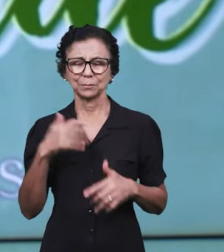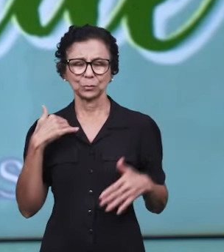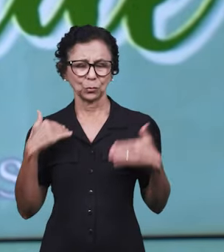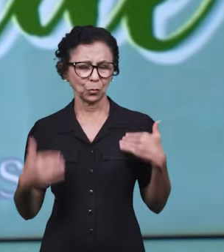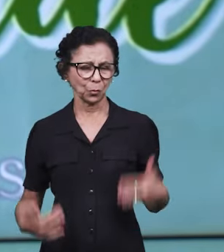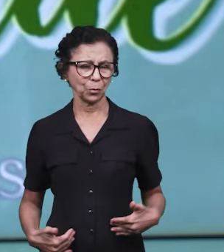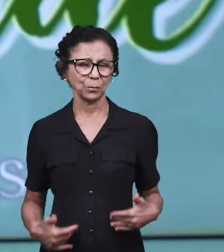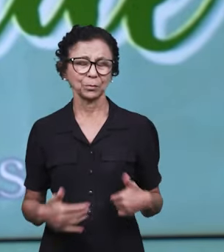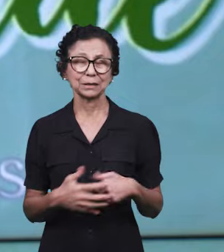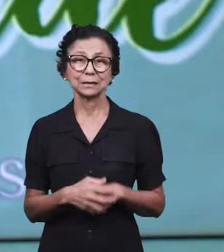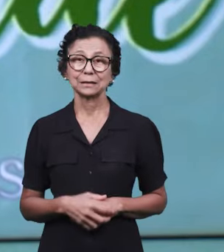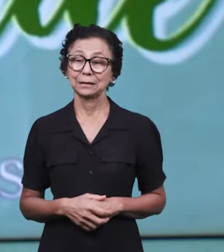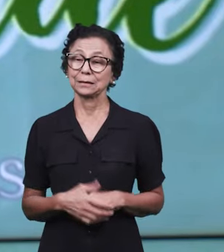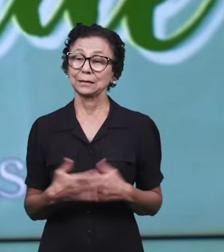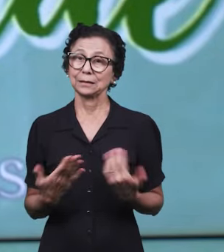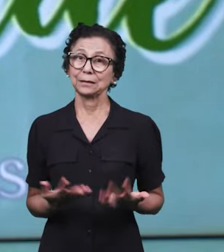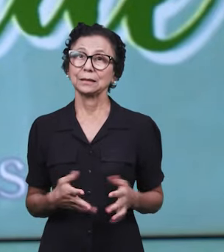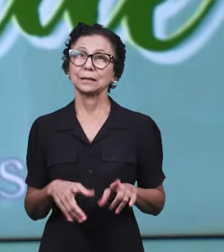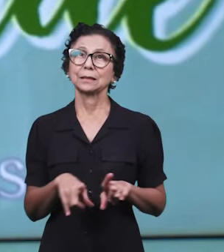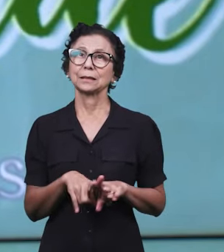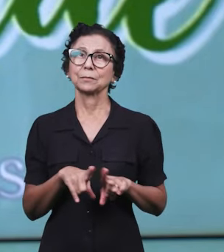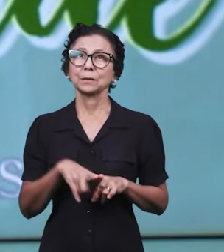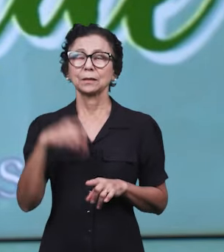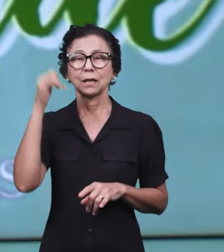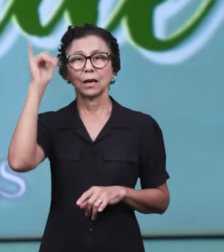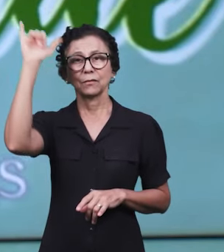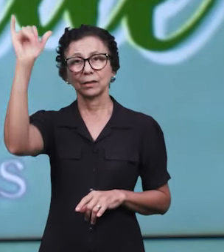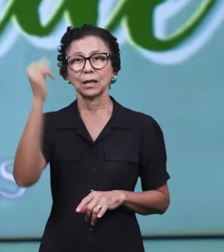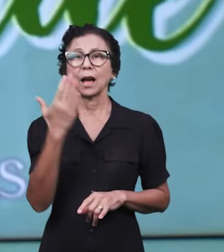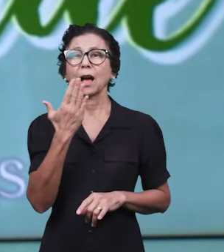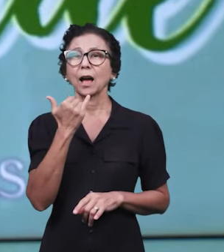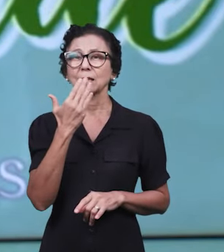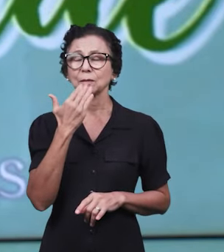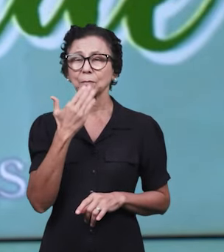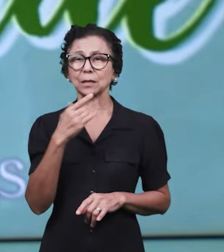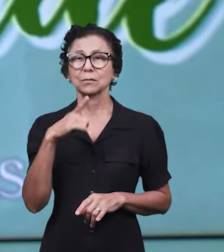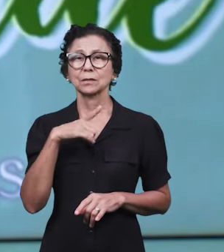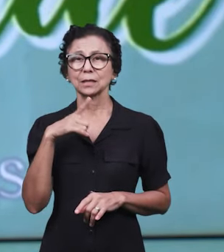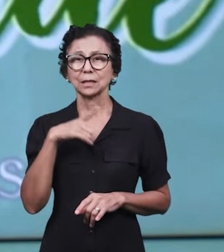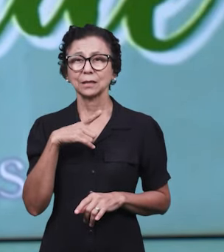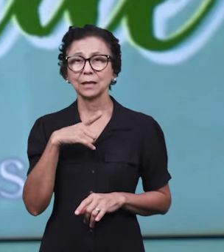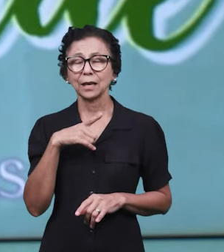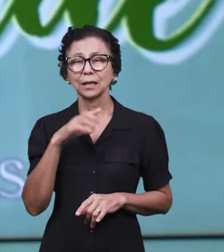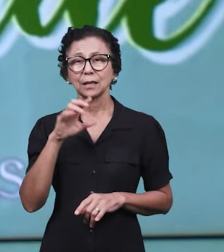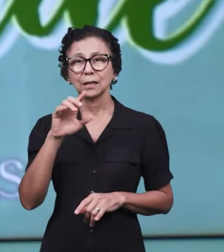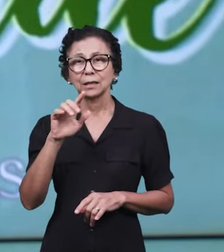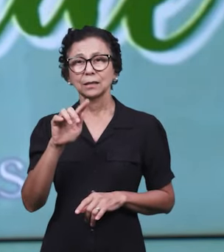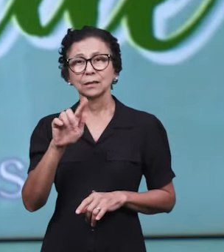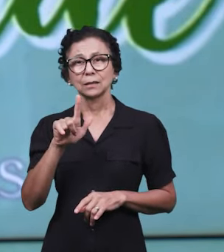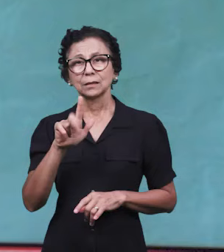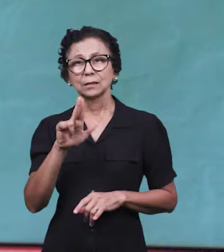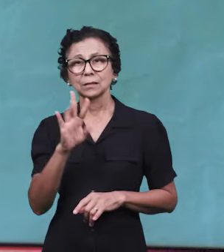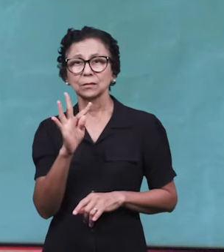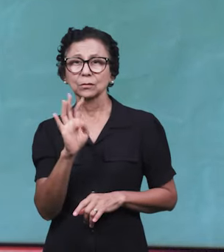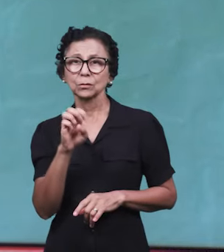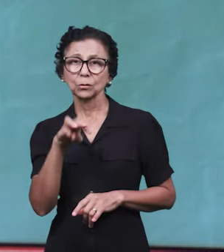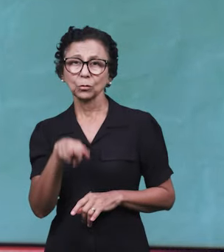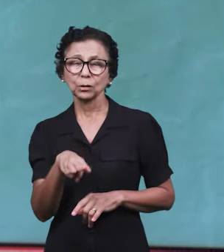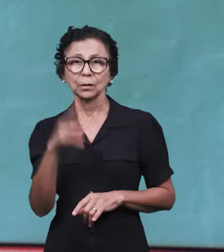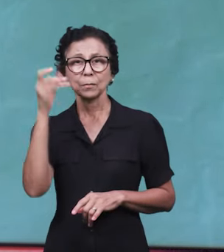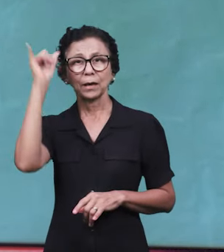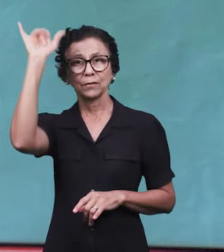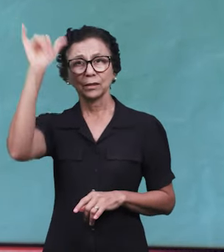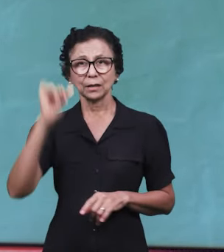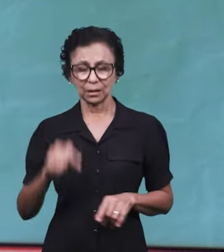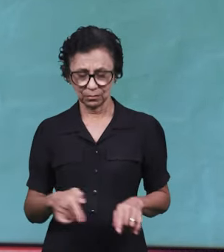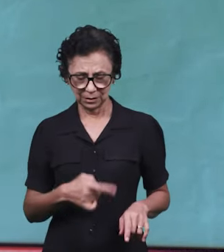isso, mas principalmente é evitar esses alimentos para não lesionar o intestino. Então,